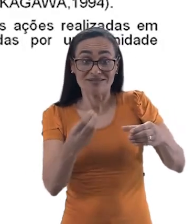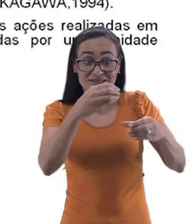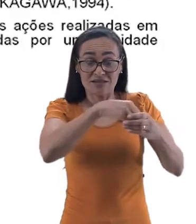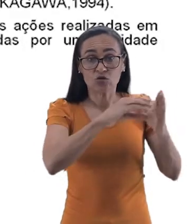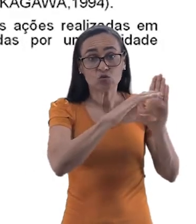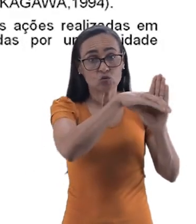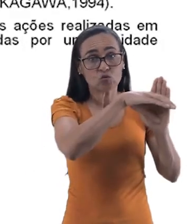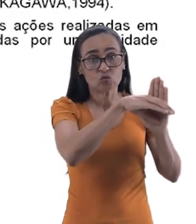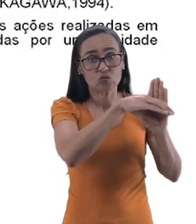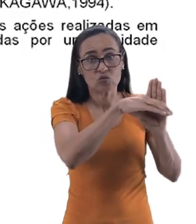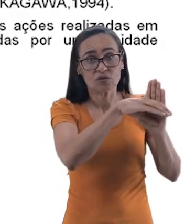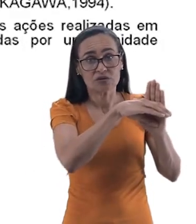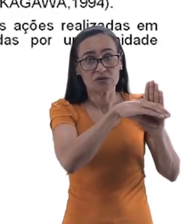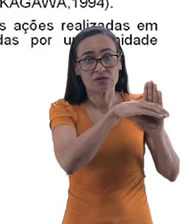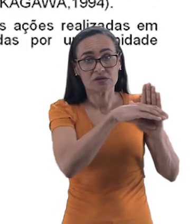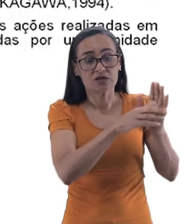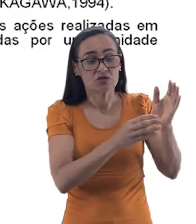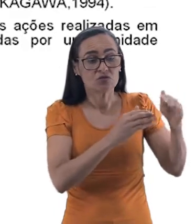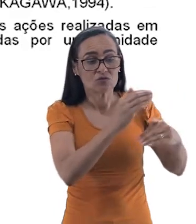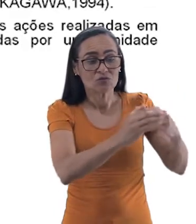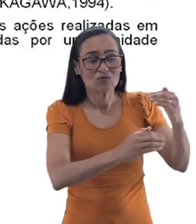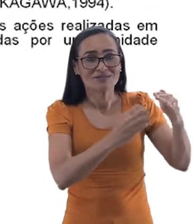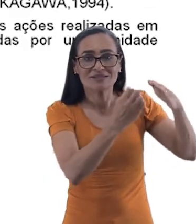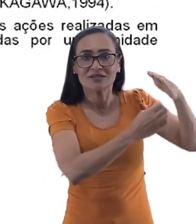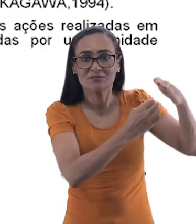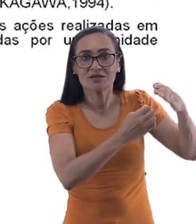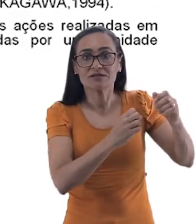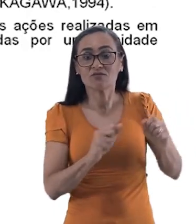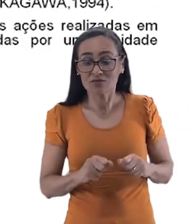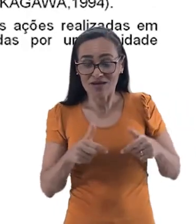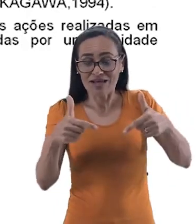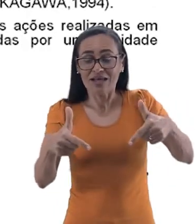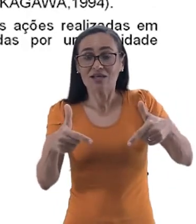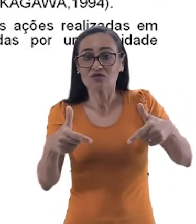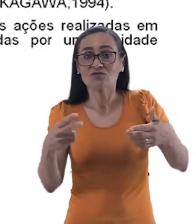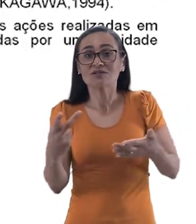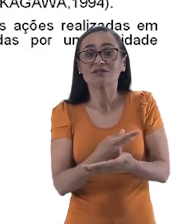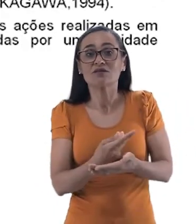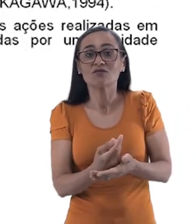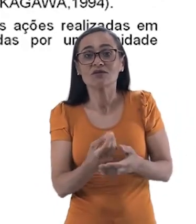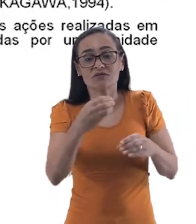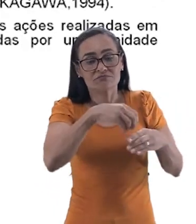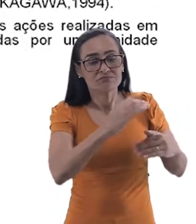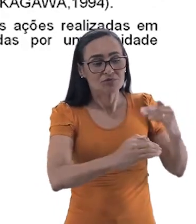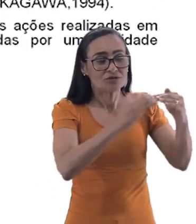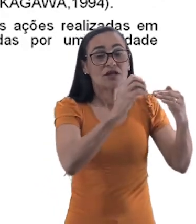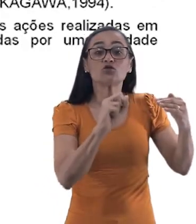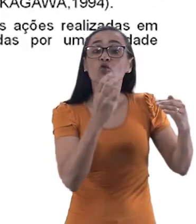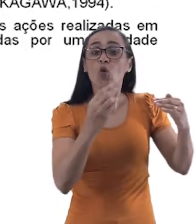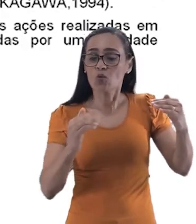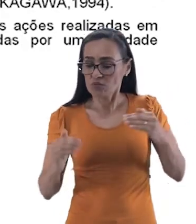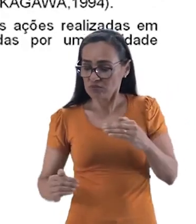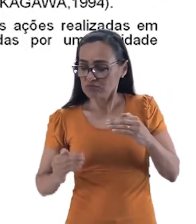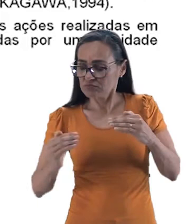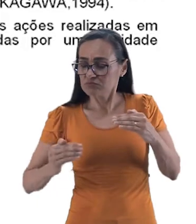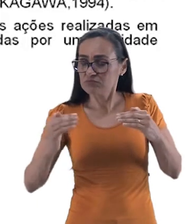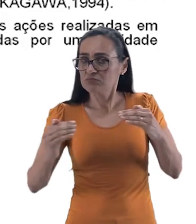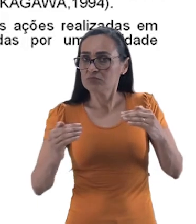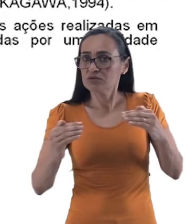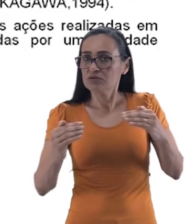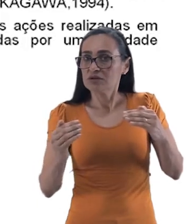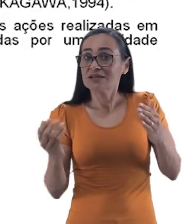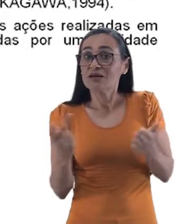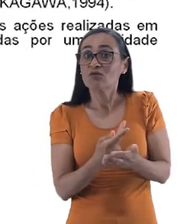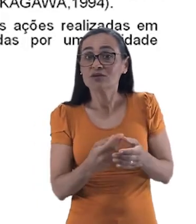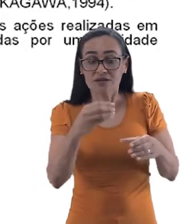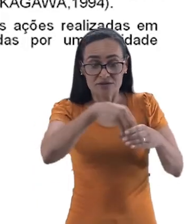Atividades, dentro do conceito de gestão de processo, são ações que são realizadas em um processo ou no subprocesso,